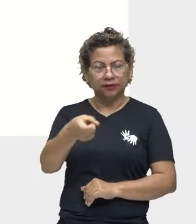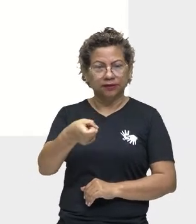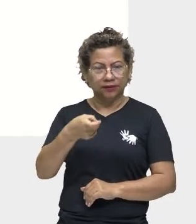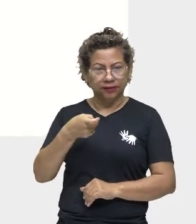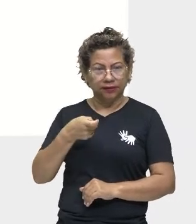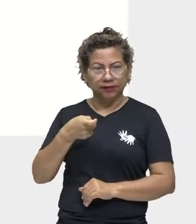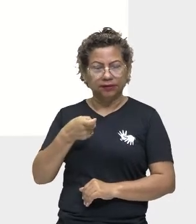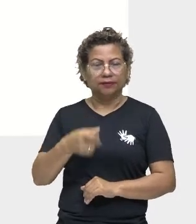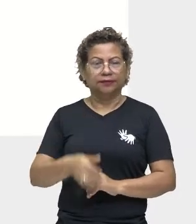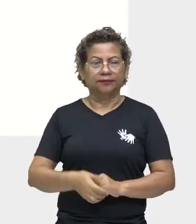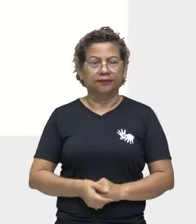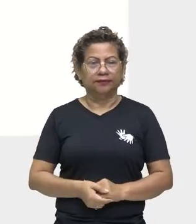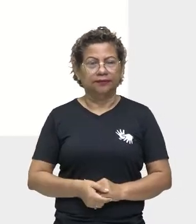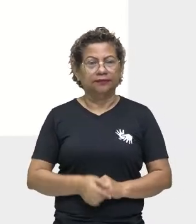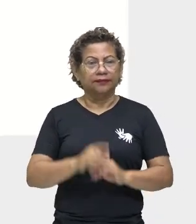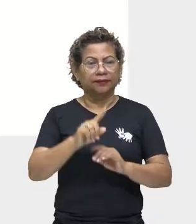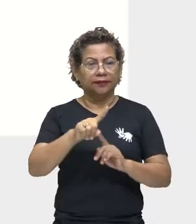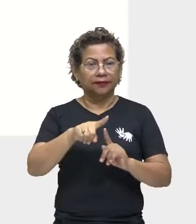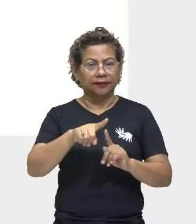x